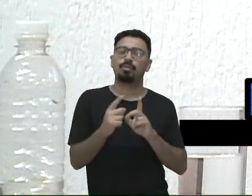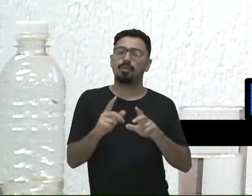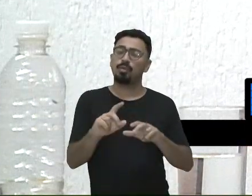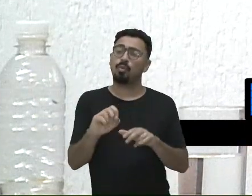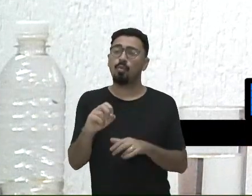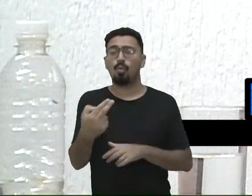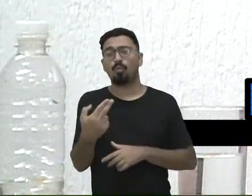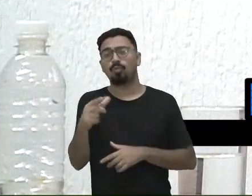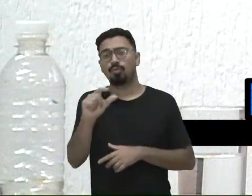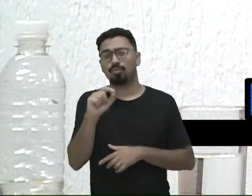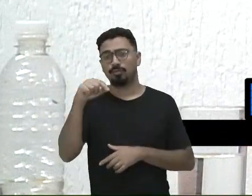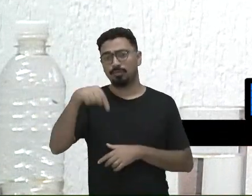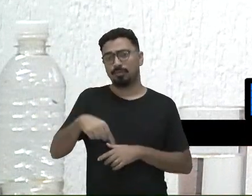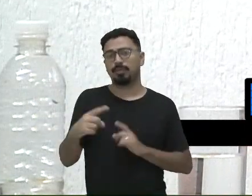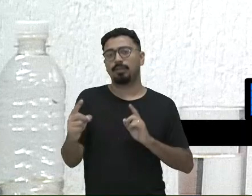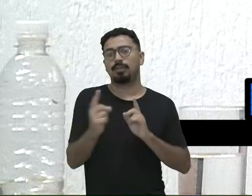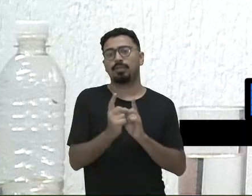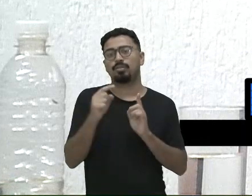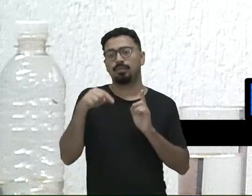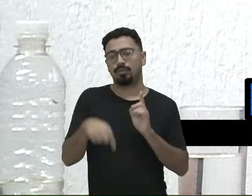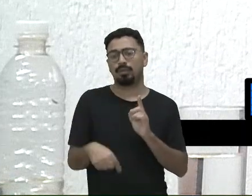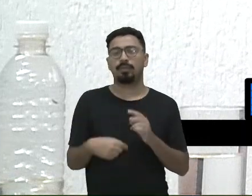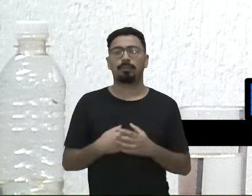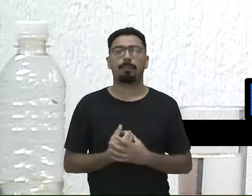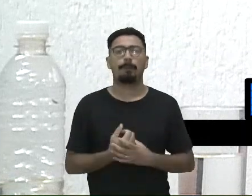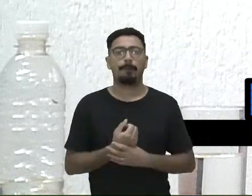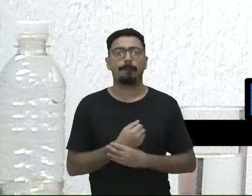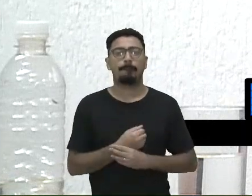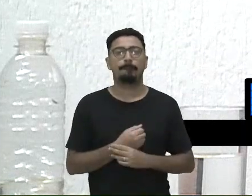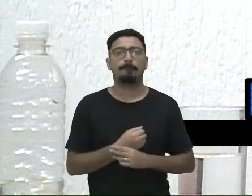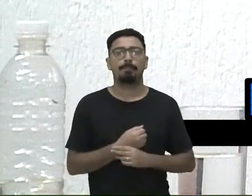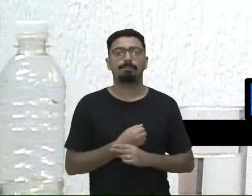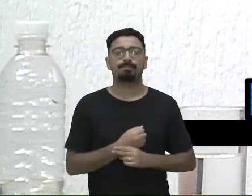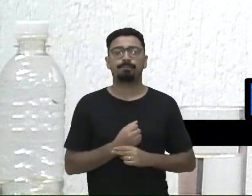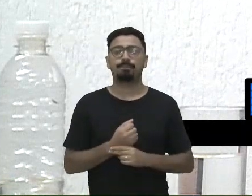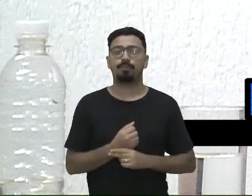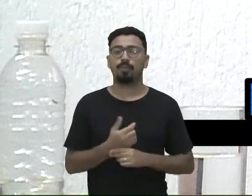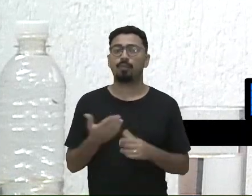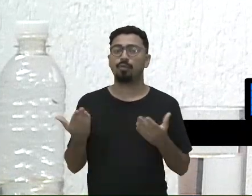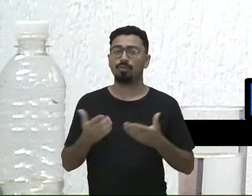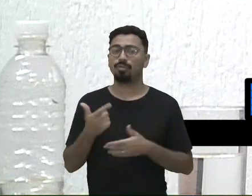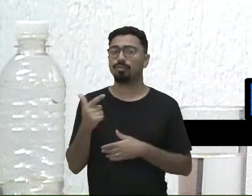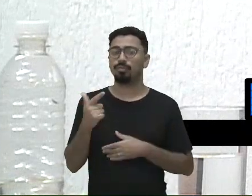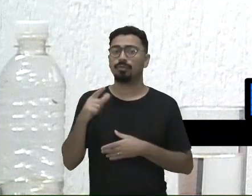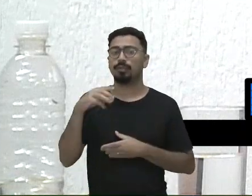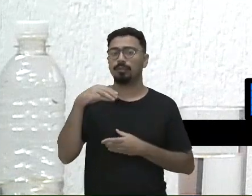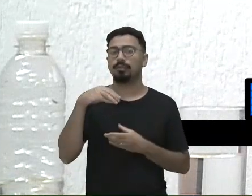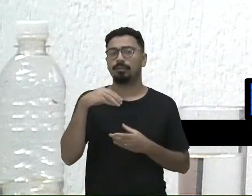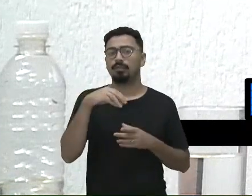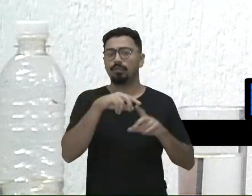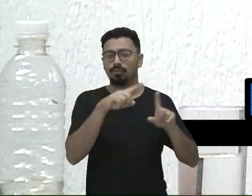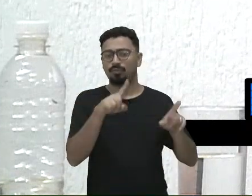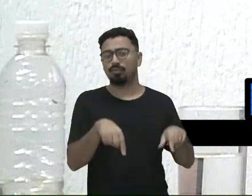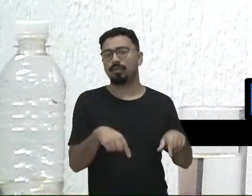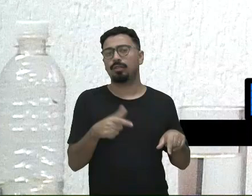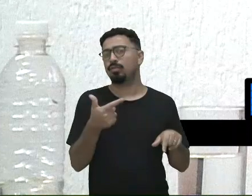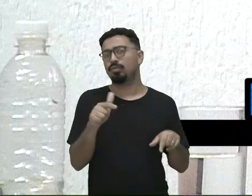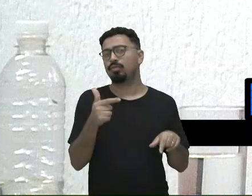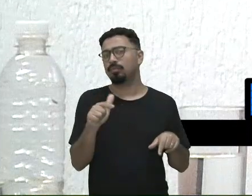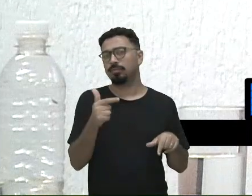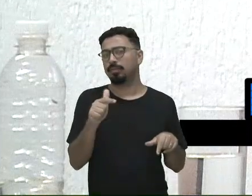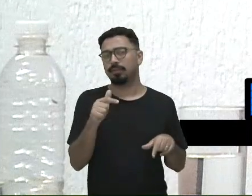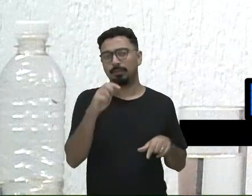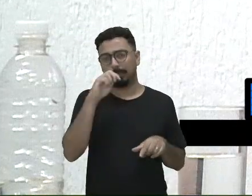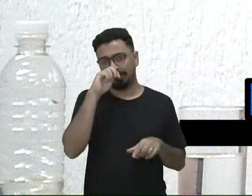optam pelo atendimento aqui. Nós não temos hoje, dentre os funcionários, ninguém